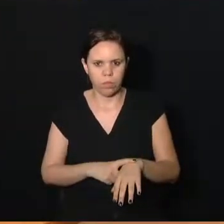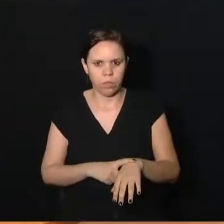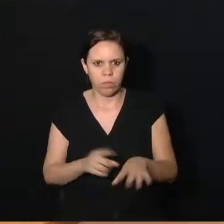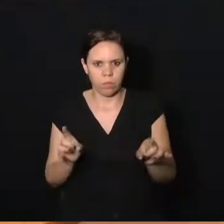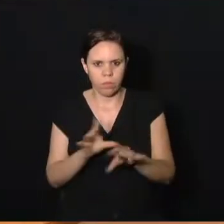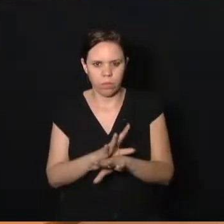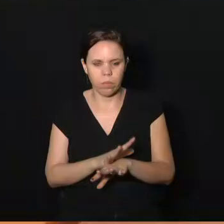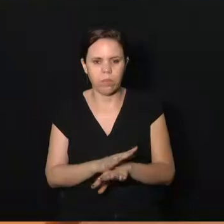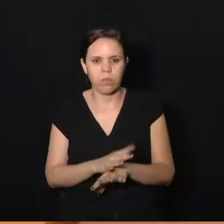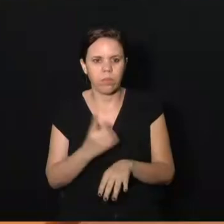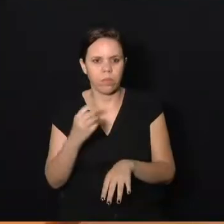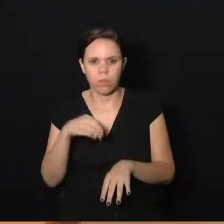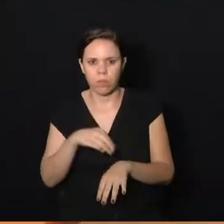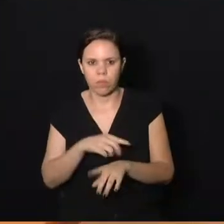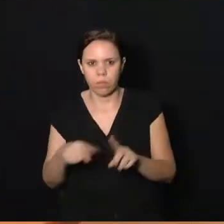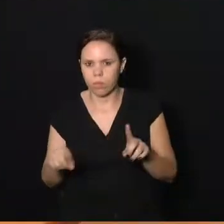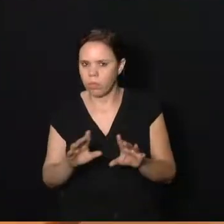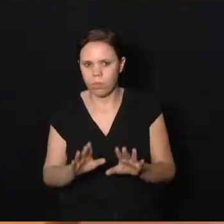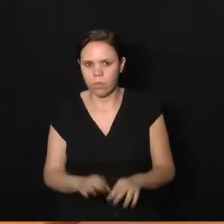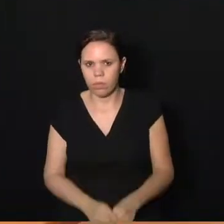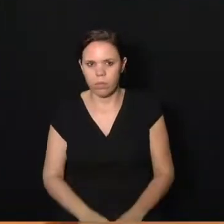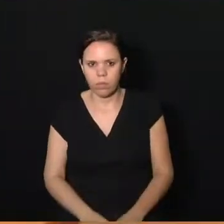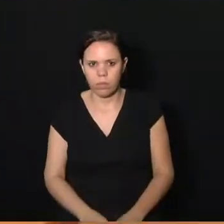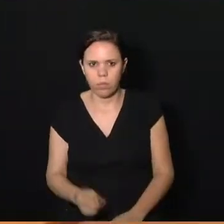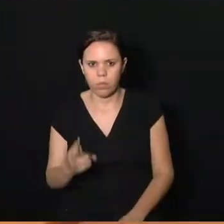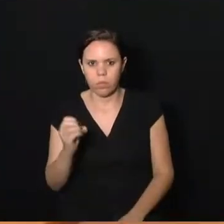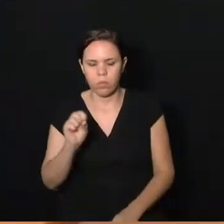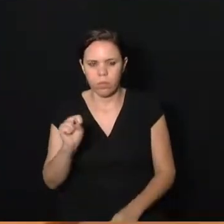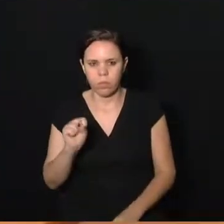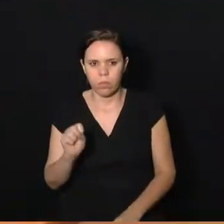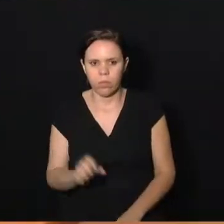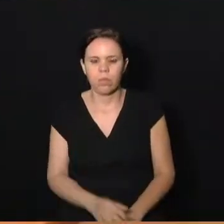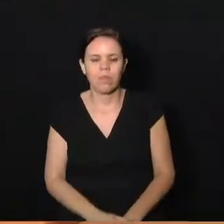Encerrou? Nem mais 1 minuto e meio? 30 segundos?